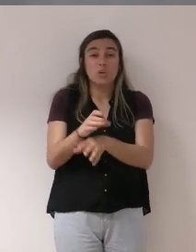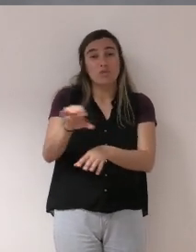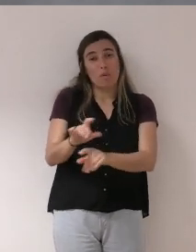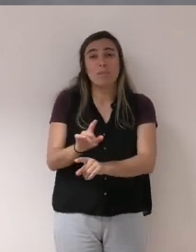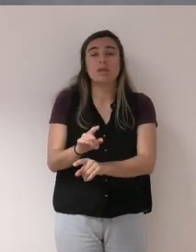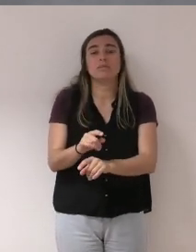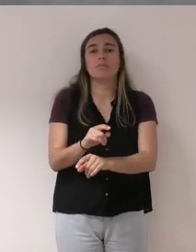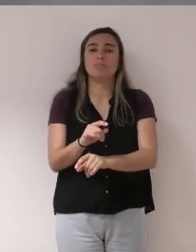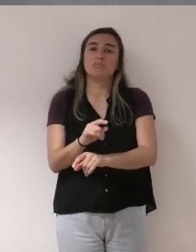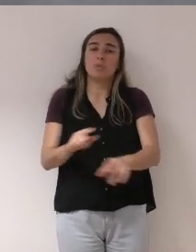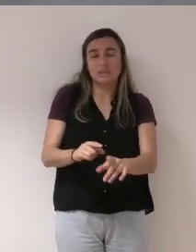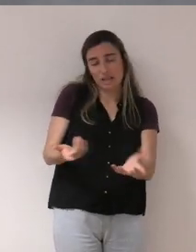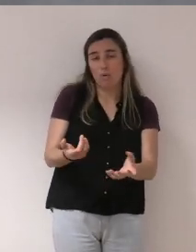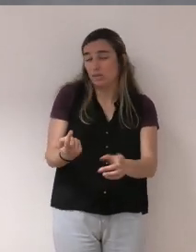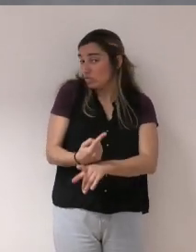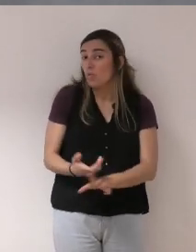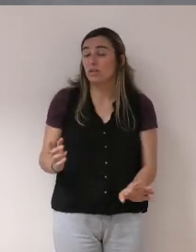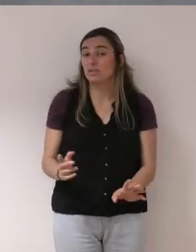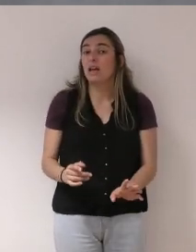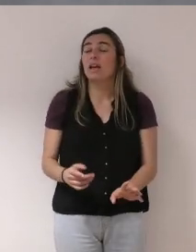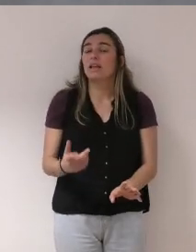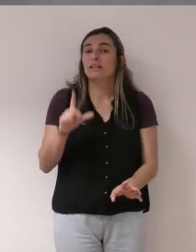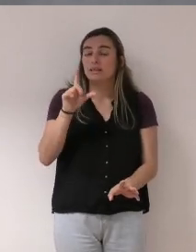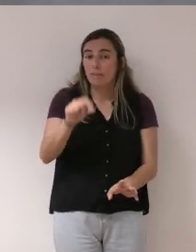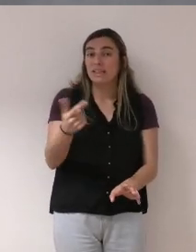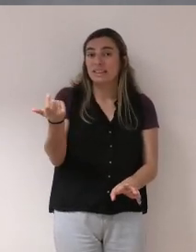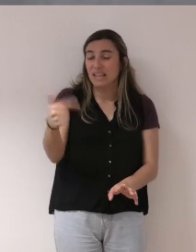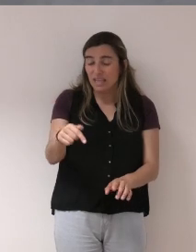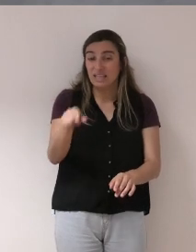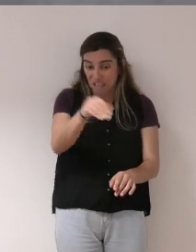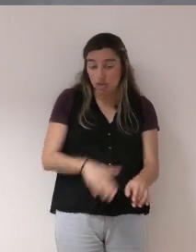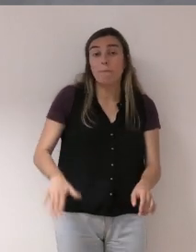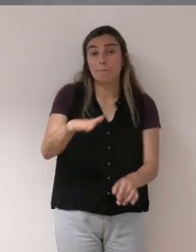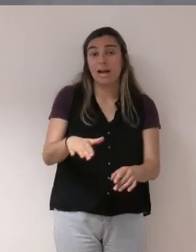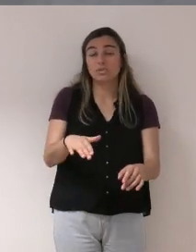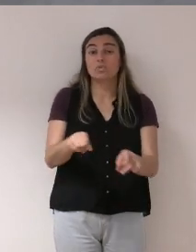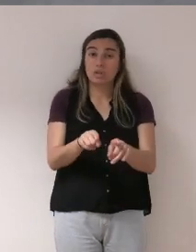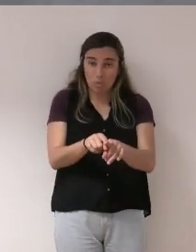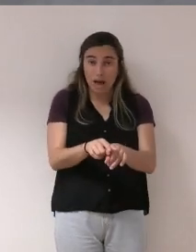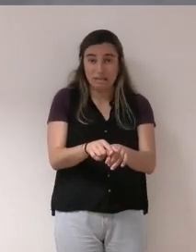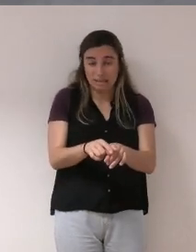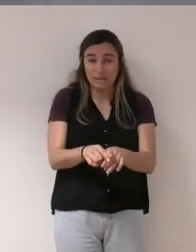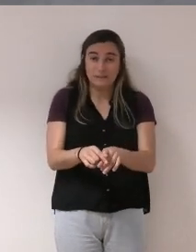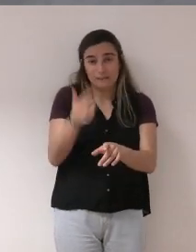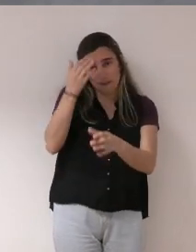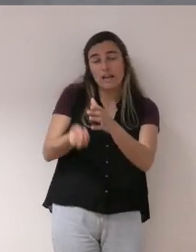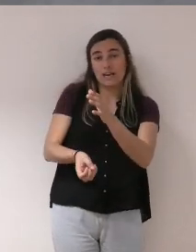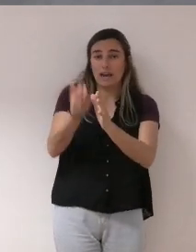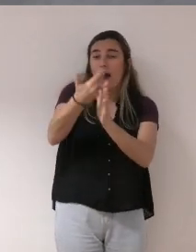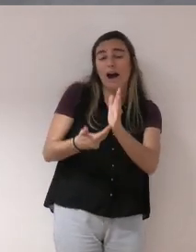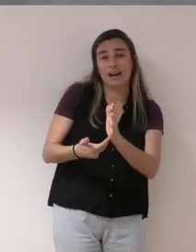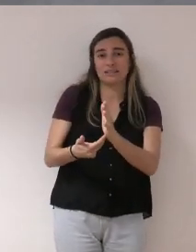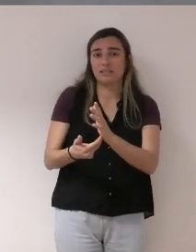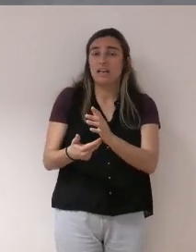censuras comunitárias, etc, etc. Em qualquer dos casos, continua a aparecer num espaço de permissividade criativa sem precedentes,